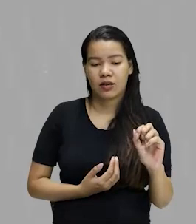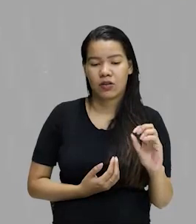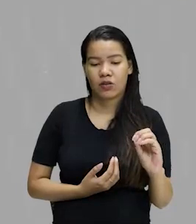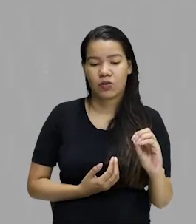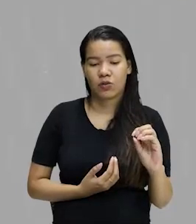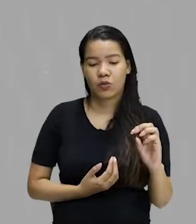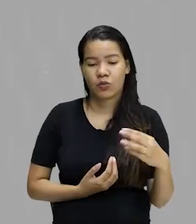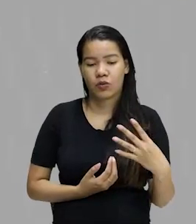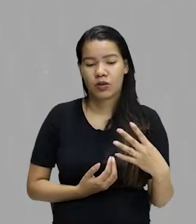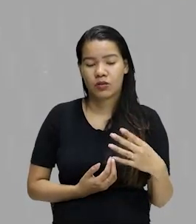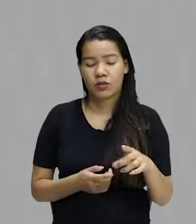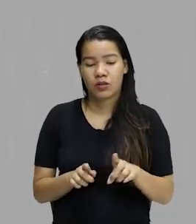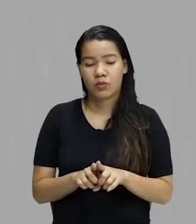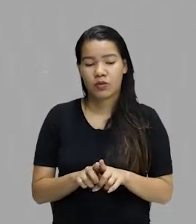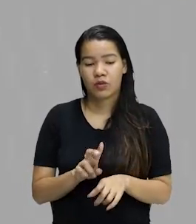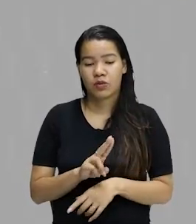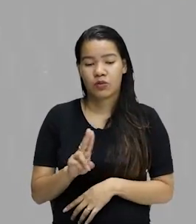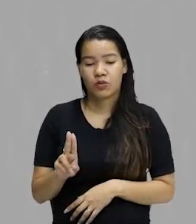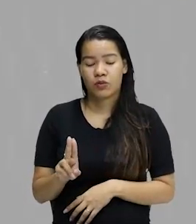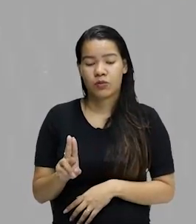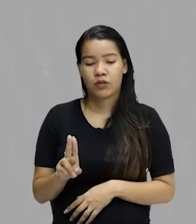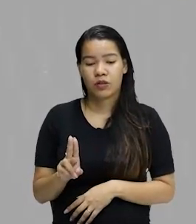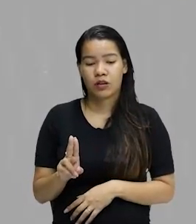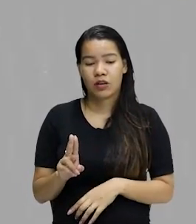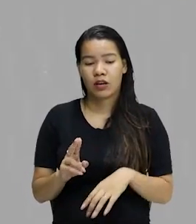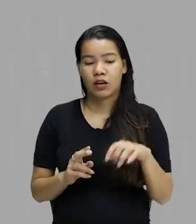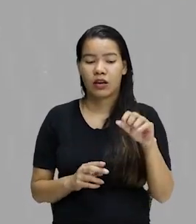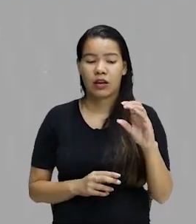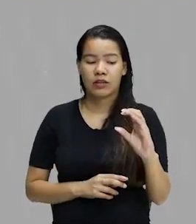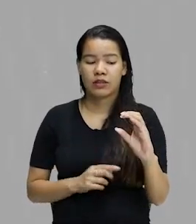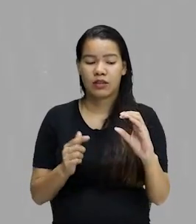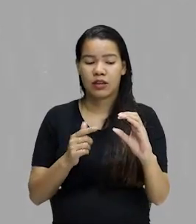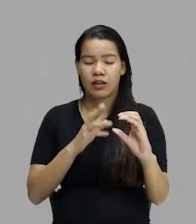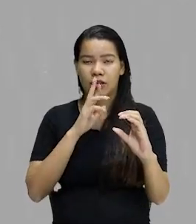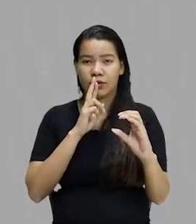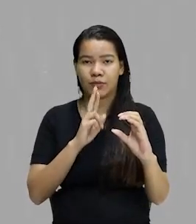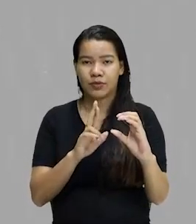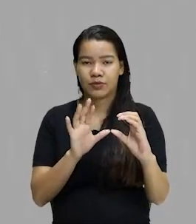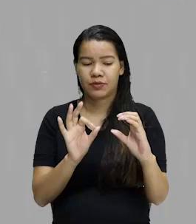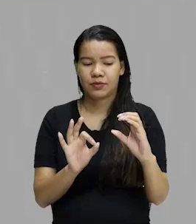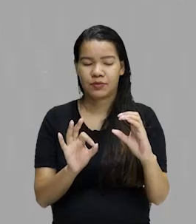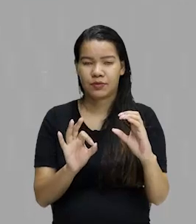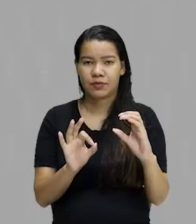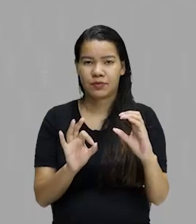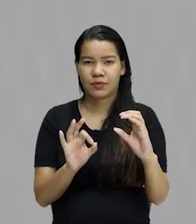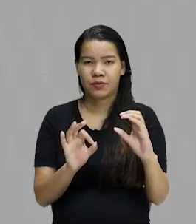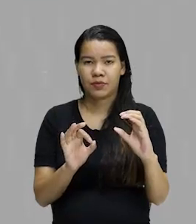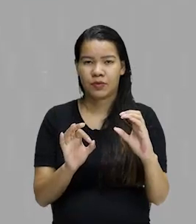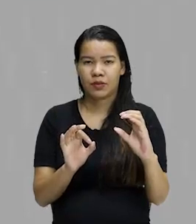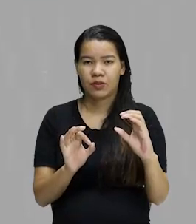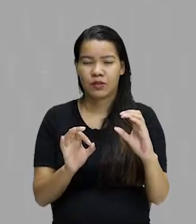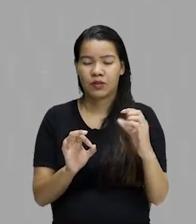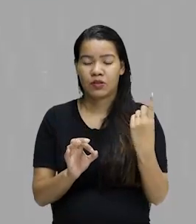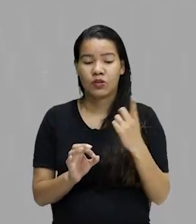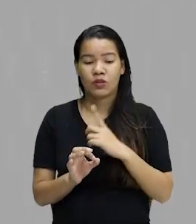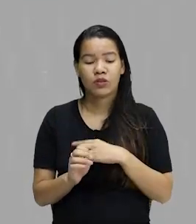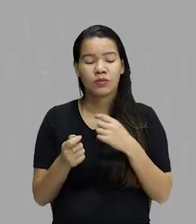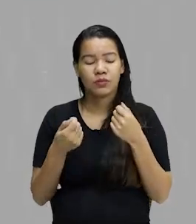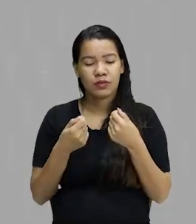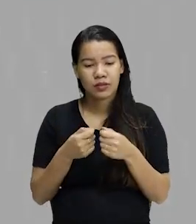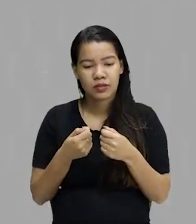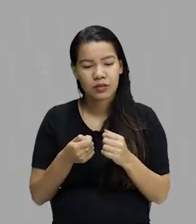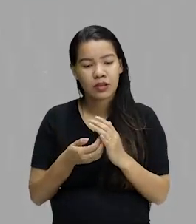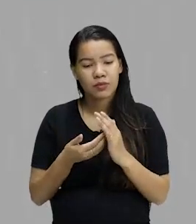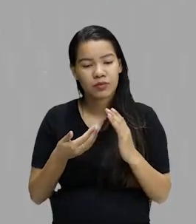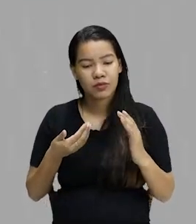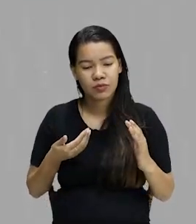de bário. A alternativa correta, a letra C, beleza? Aqui, turminha, a gente precisa puxar